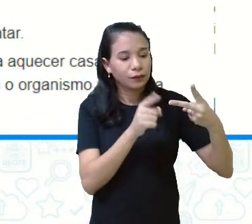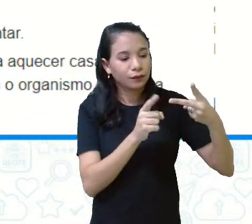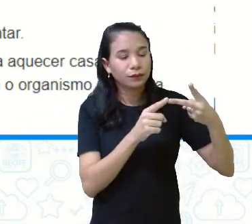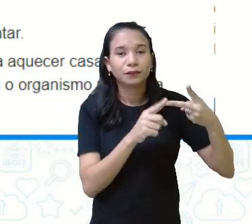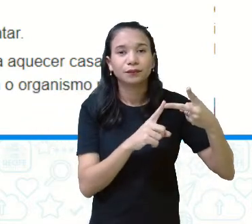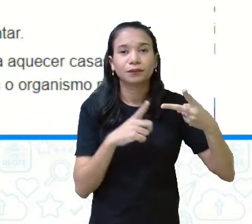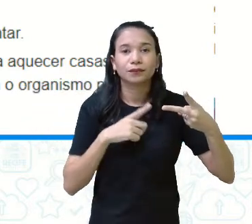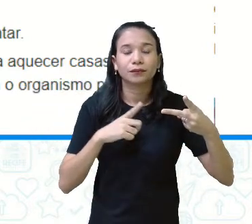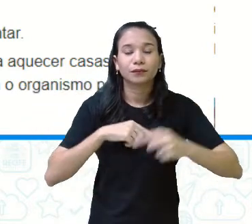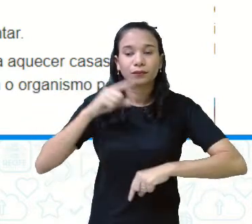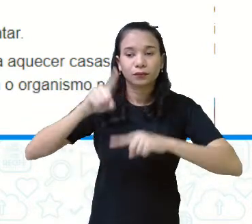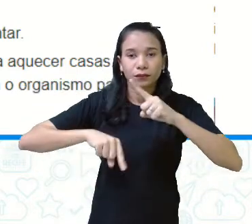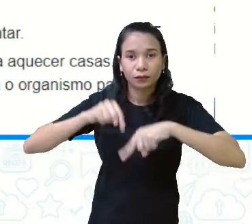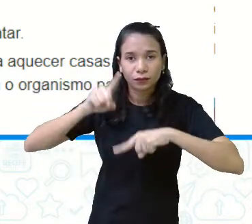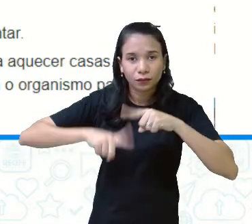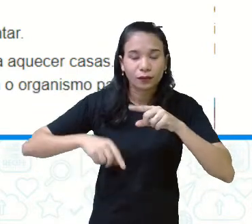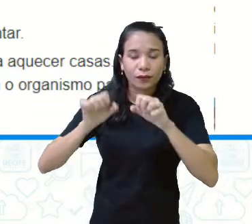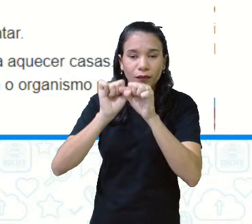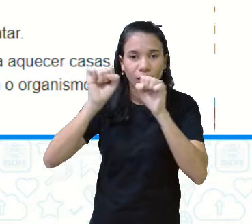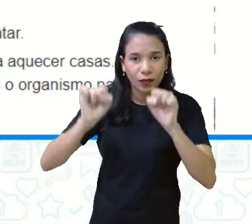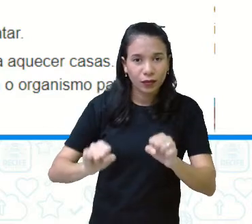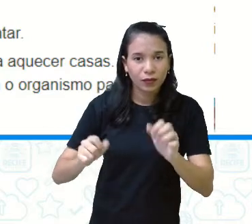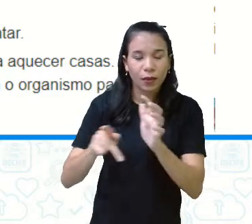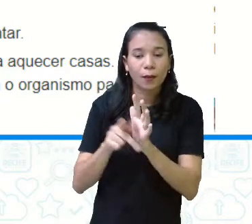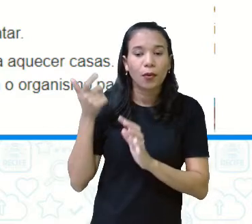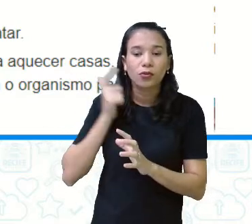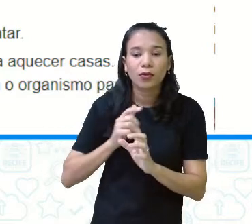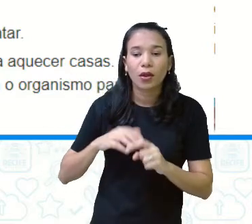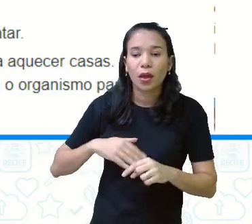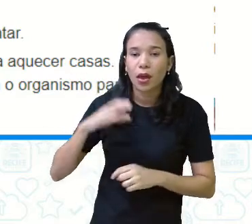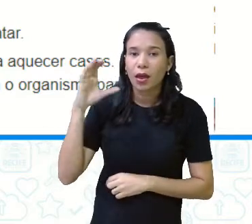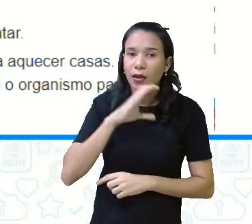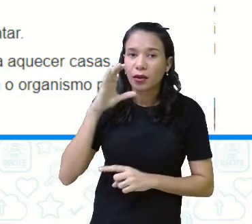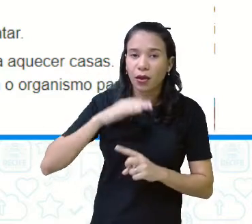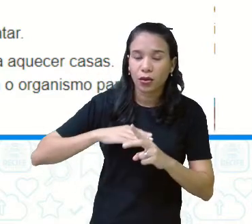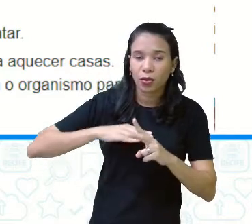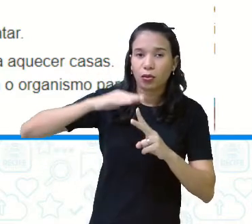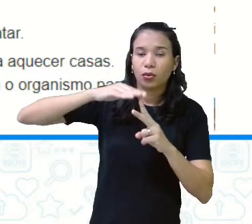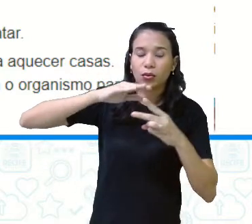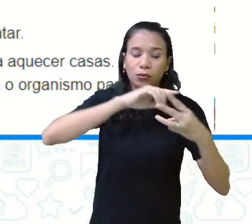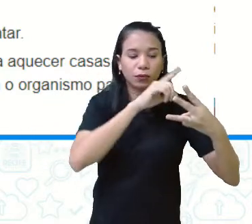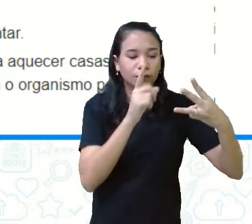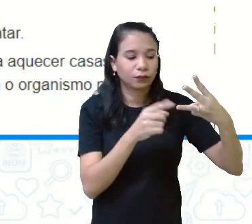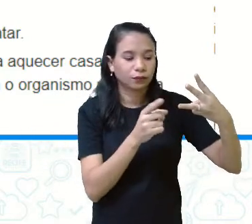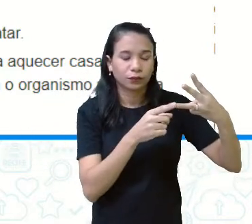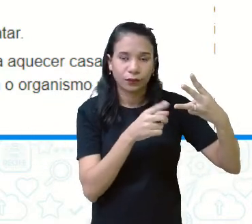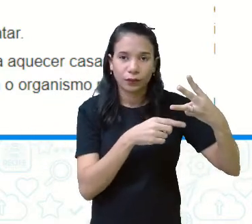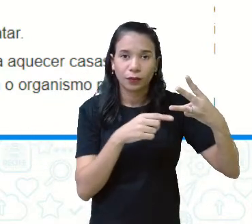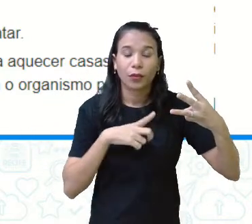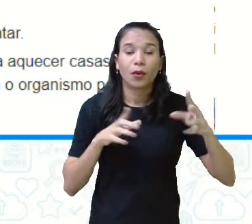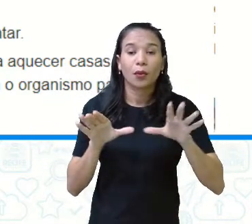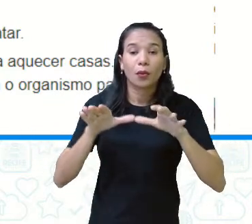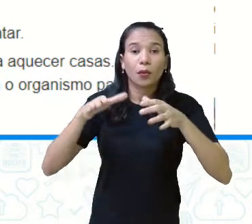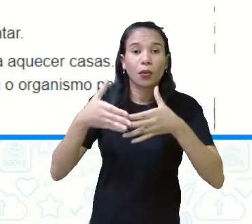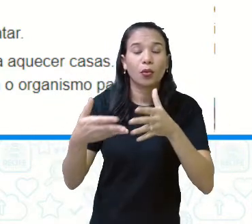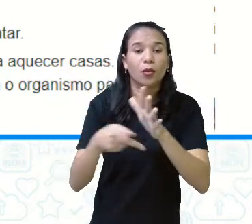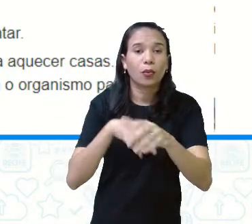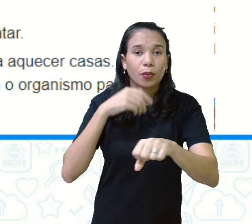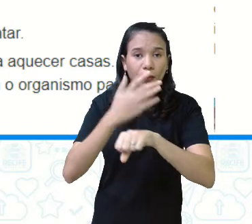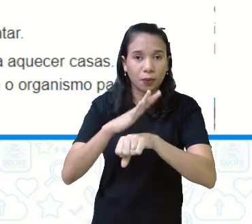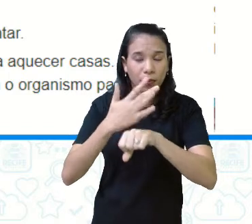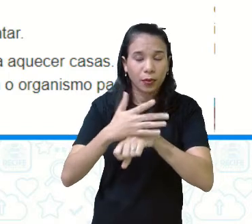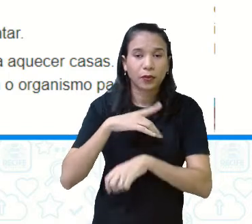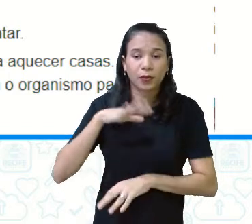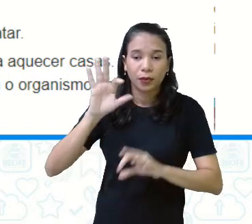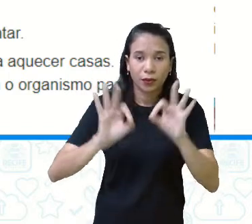2, equipamento ou sistema térmico para aquecer casas. Número 3, conjunto de exercícios